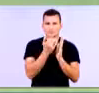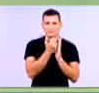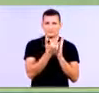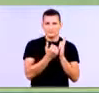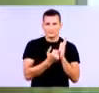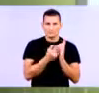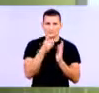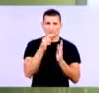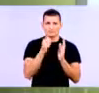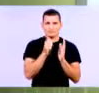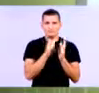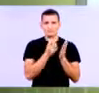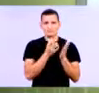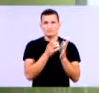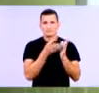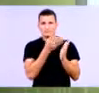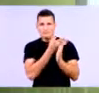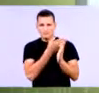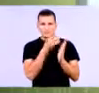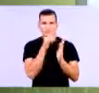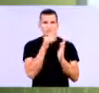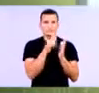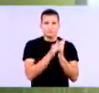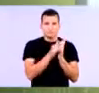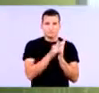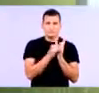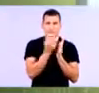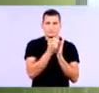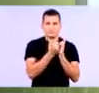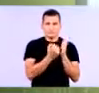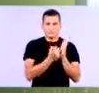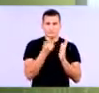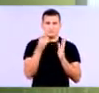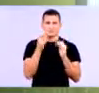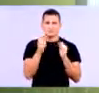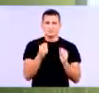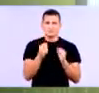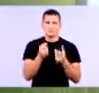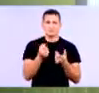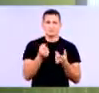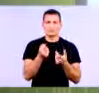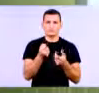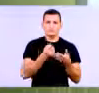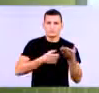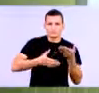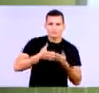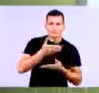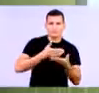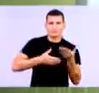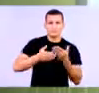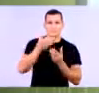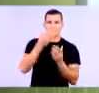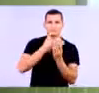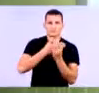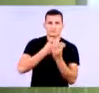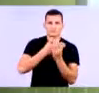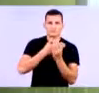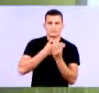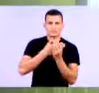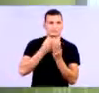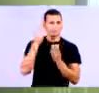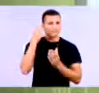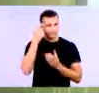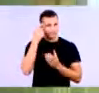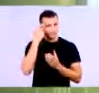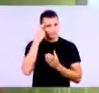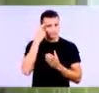você pode desinstalar programas, você pode, digamos assim, compartilhar uma pasta. Pense